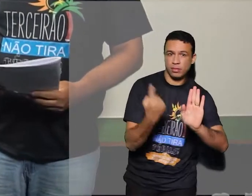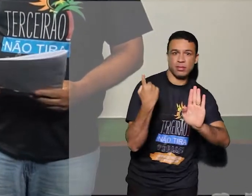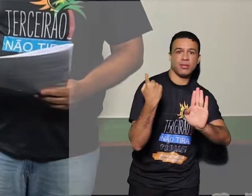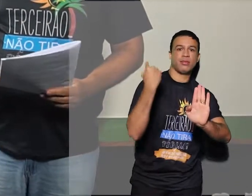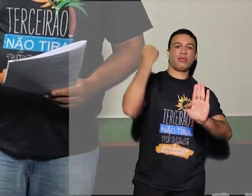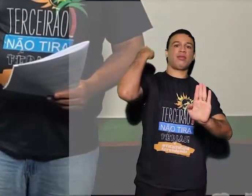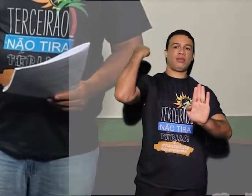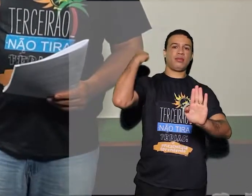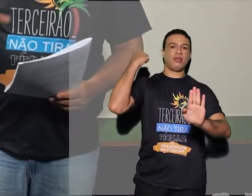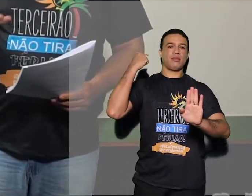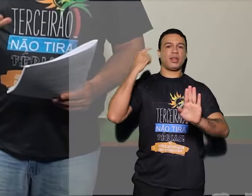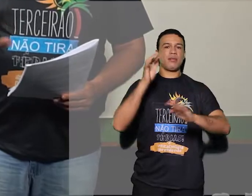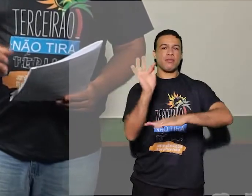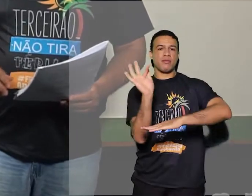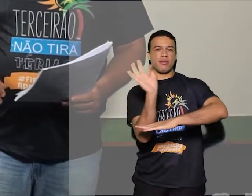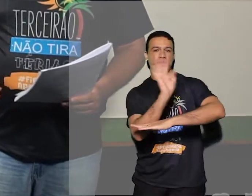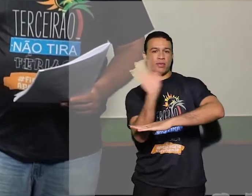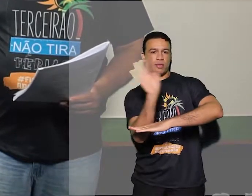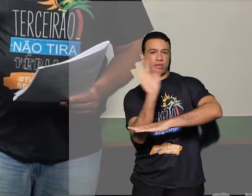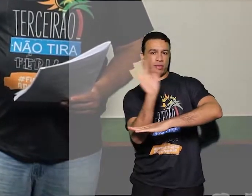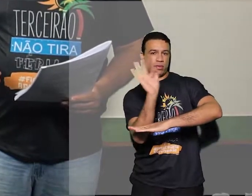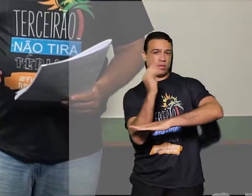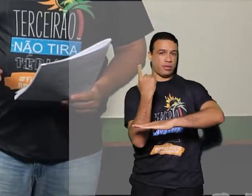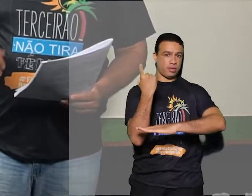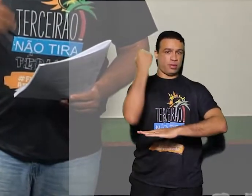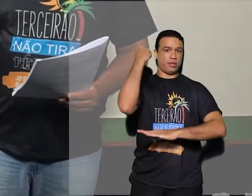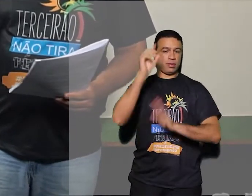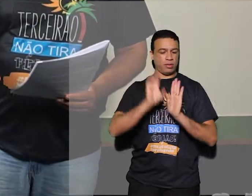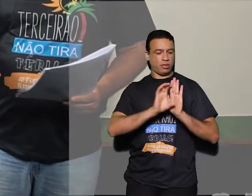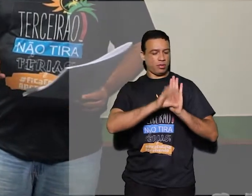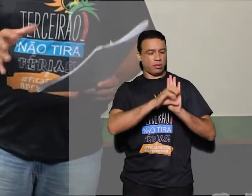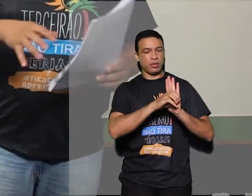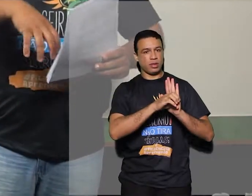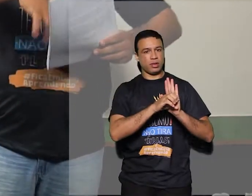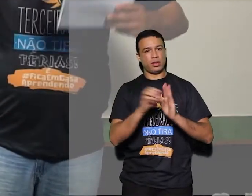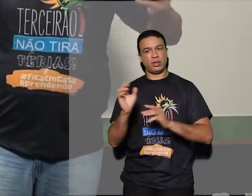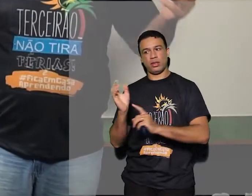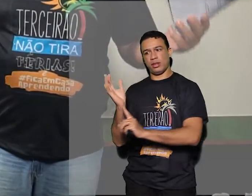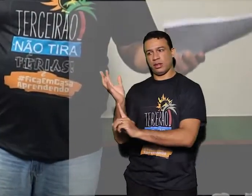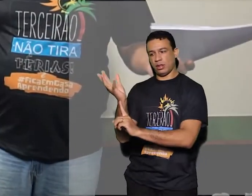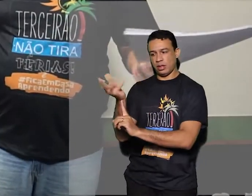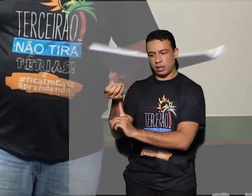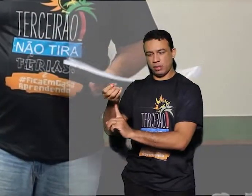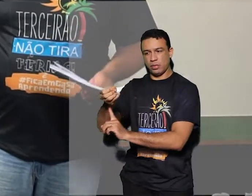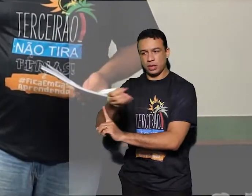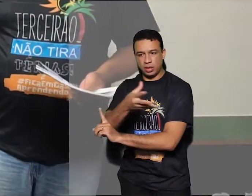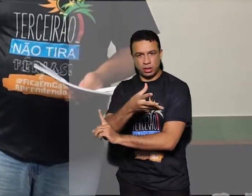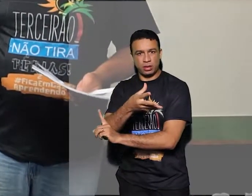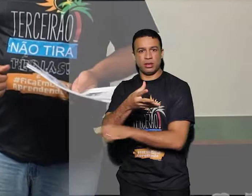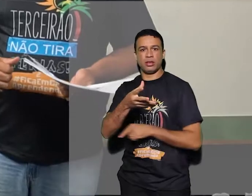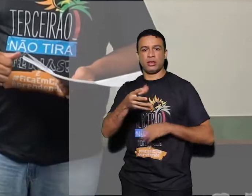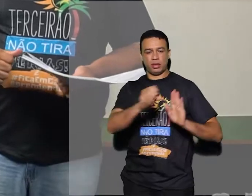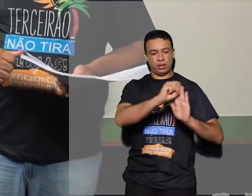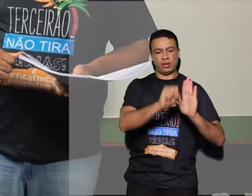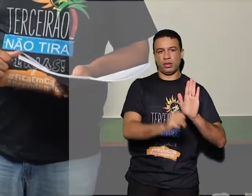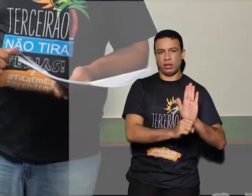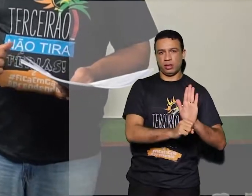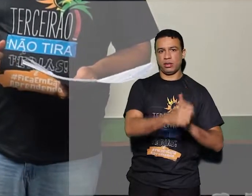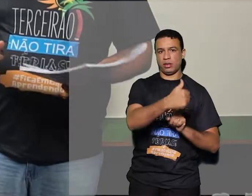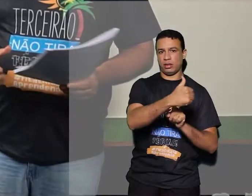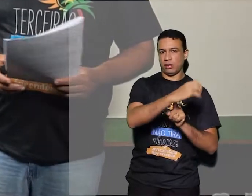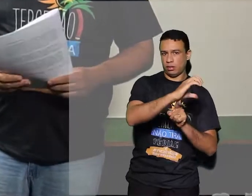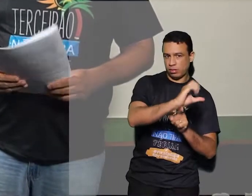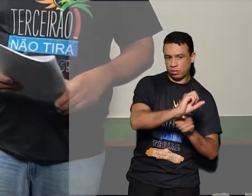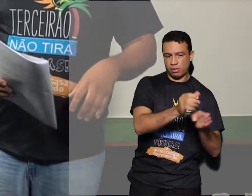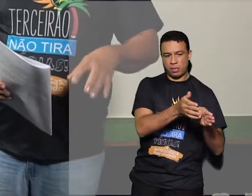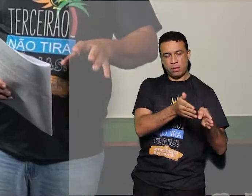e formais que vão dar esse conceito da estrutura da arte moderna. O século XIX ele é marcado pelas maiores mudanças, né, que vem